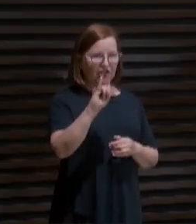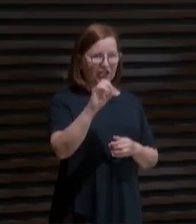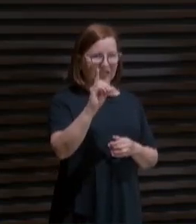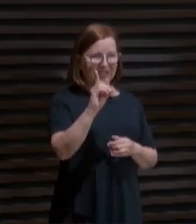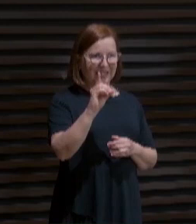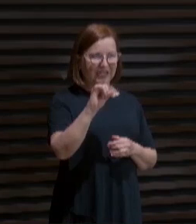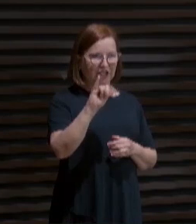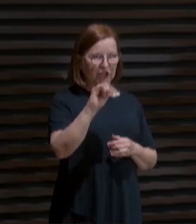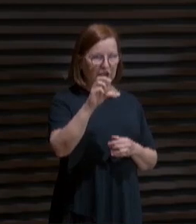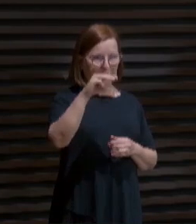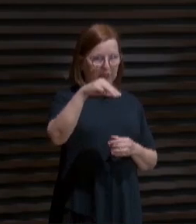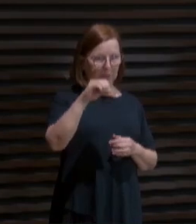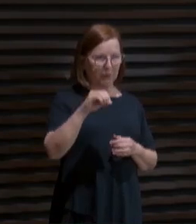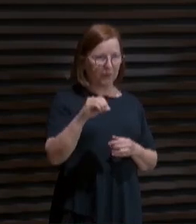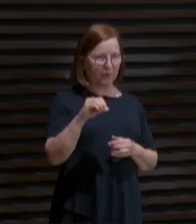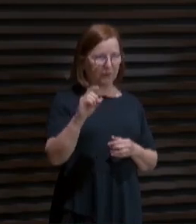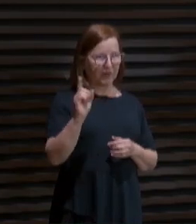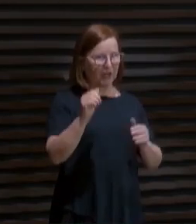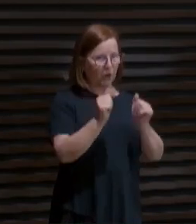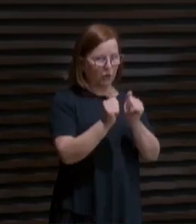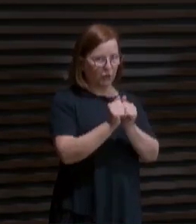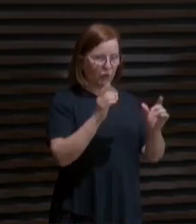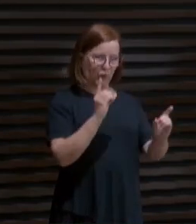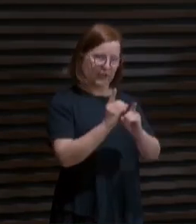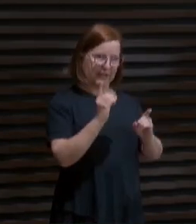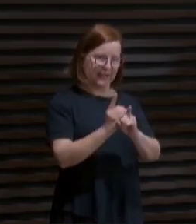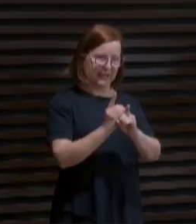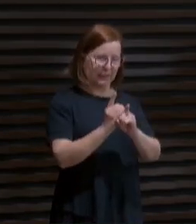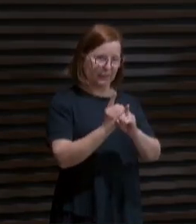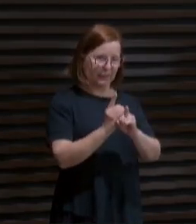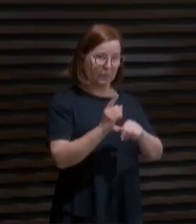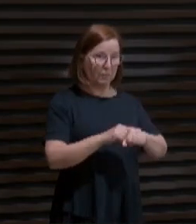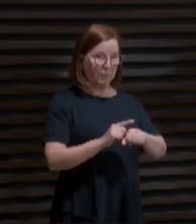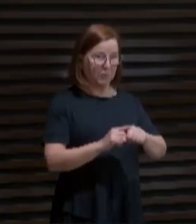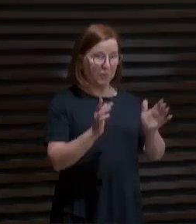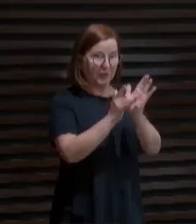não estava com eles quando veio Jesus.